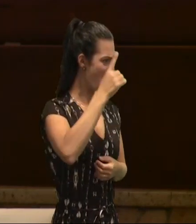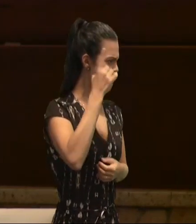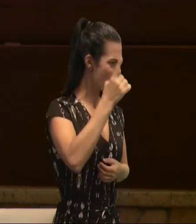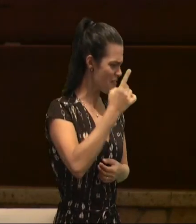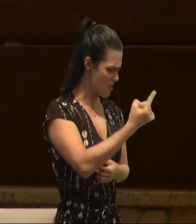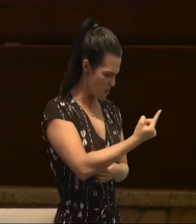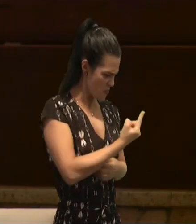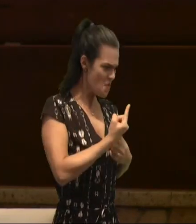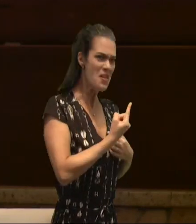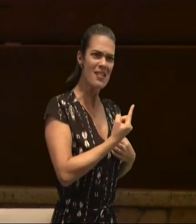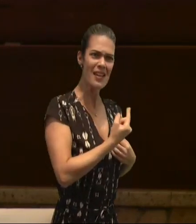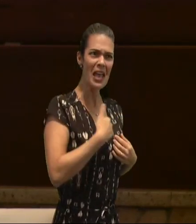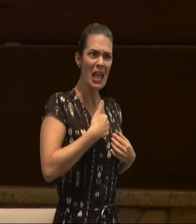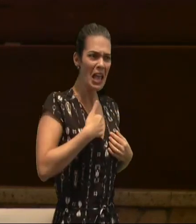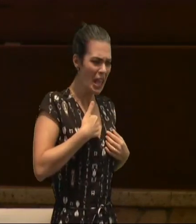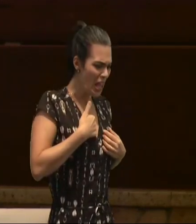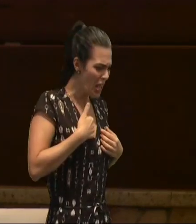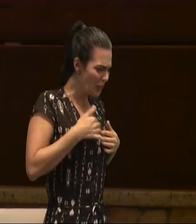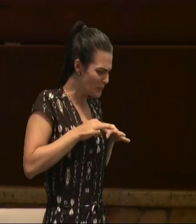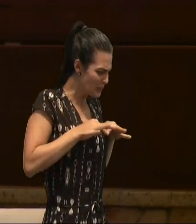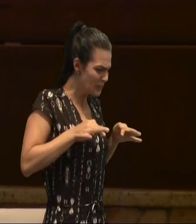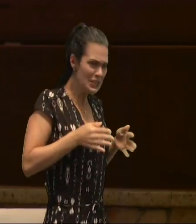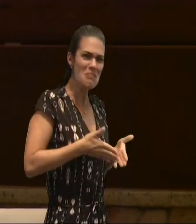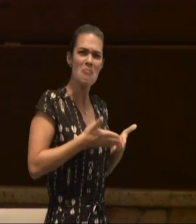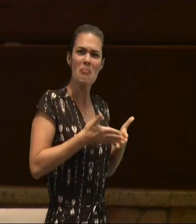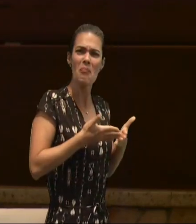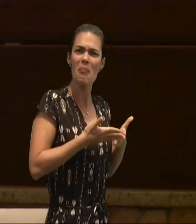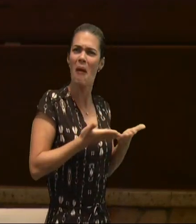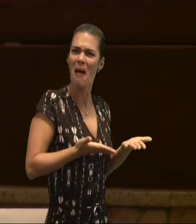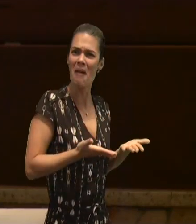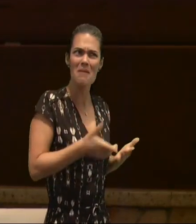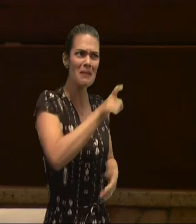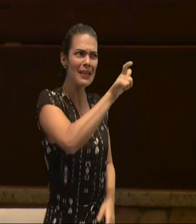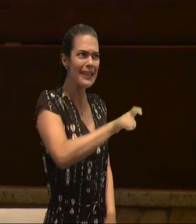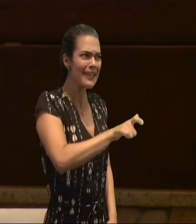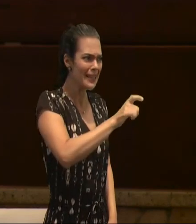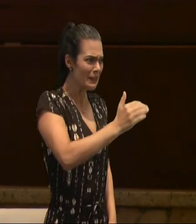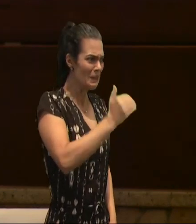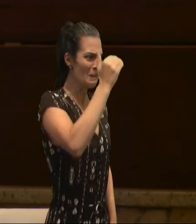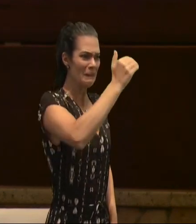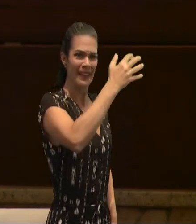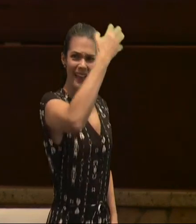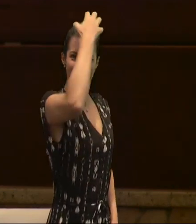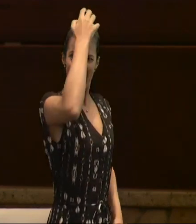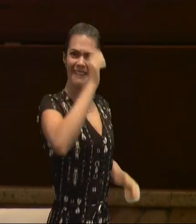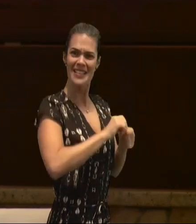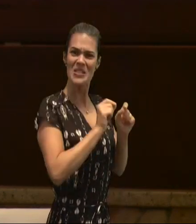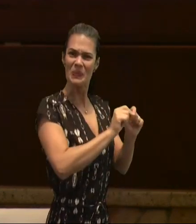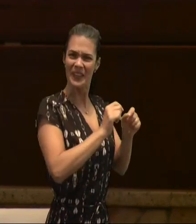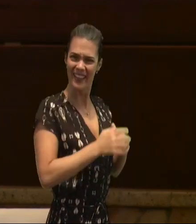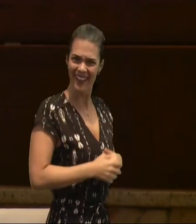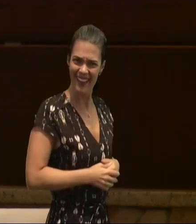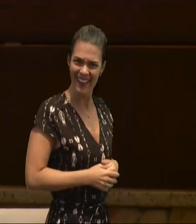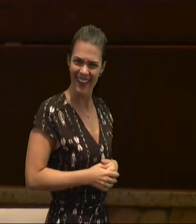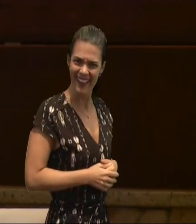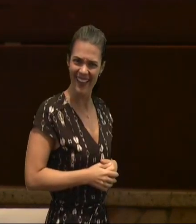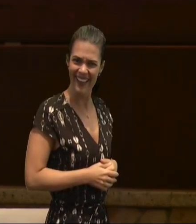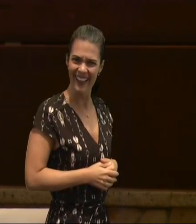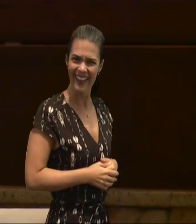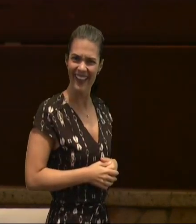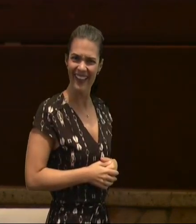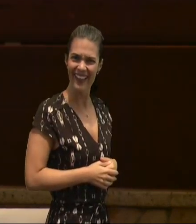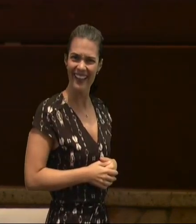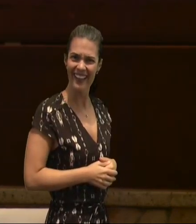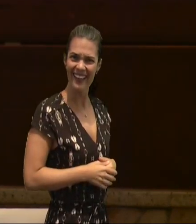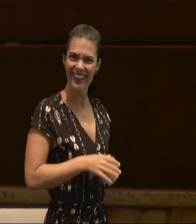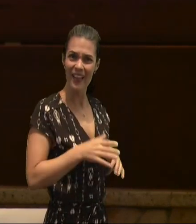casa? Eu, um homem simples, um homem pobre, o que este homem está fazendo aqui em minha casa? Este homem talvez deva ter sido tomado de um